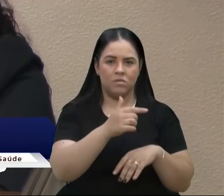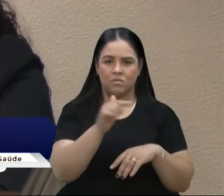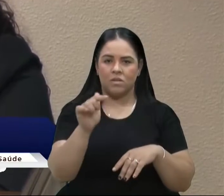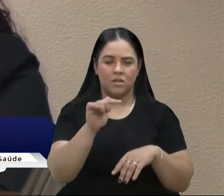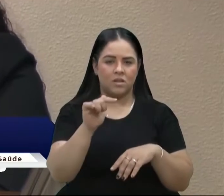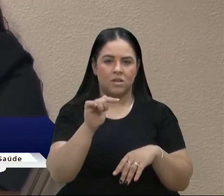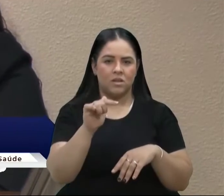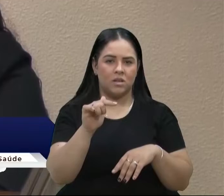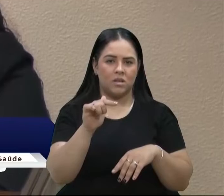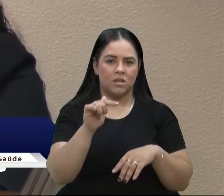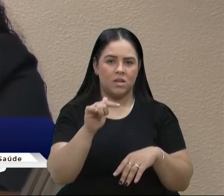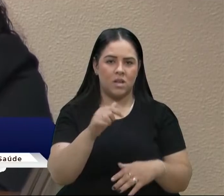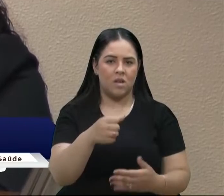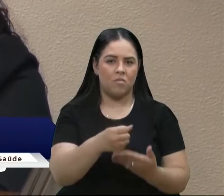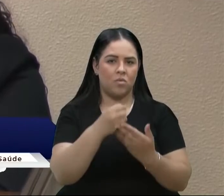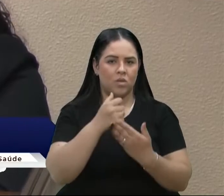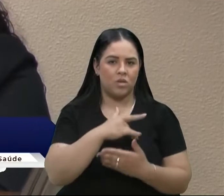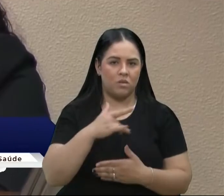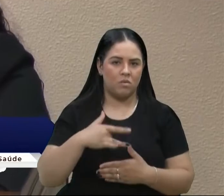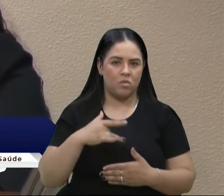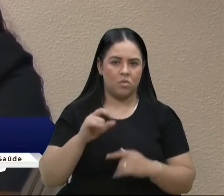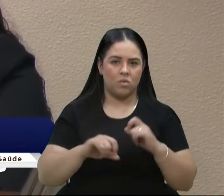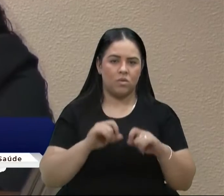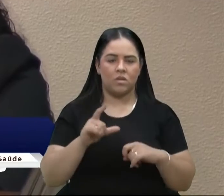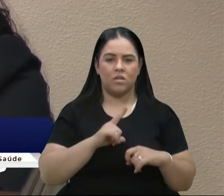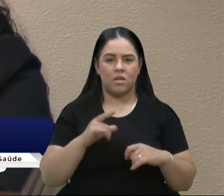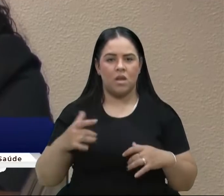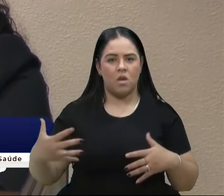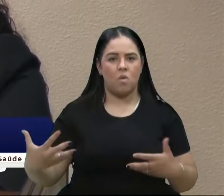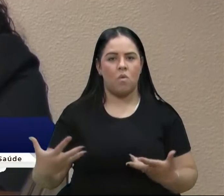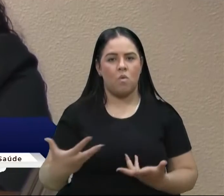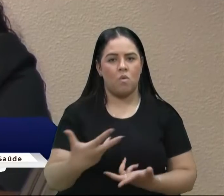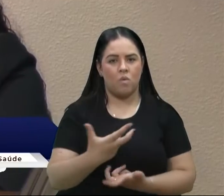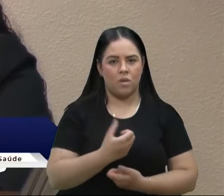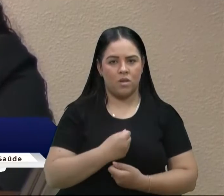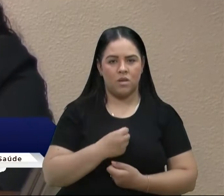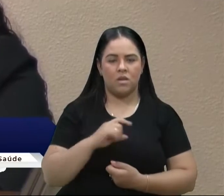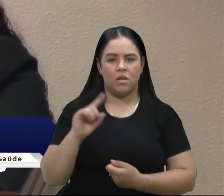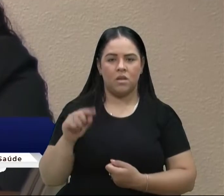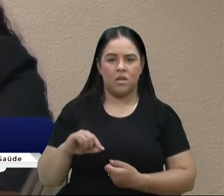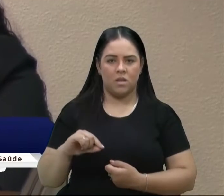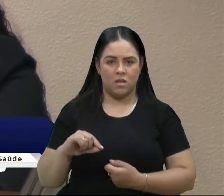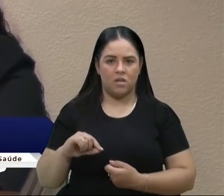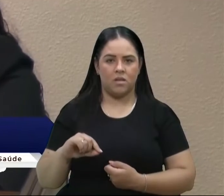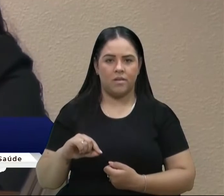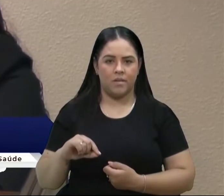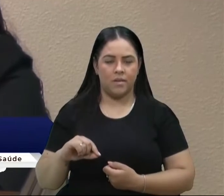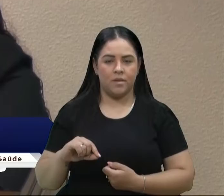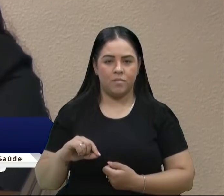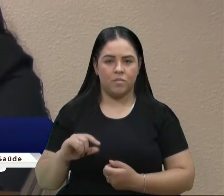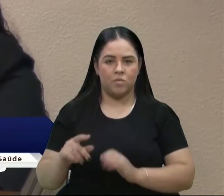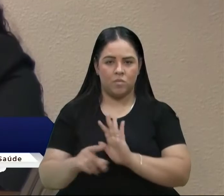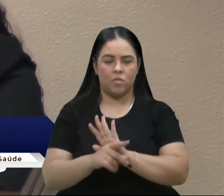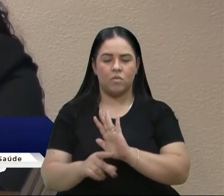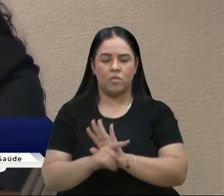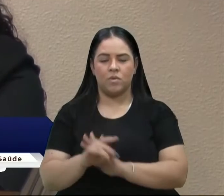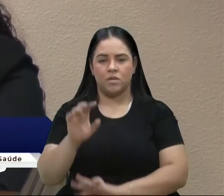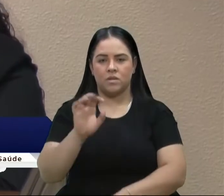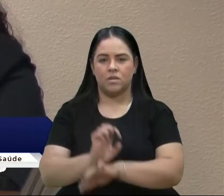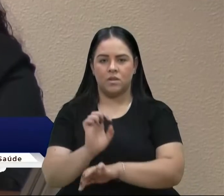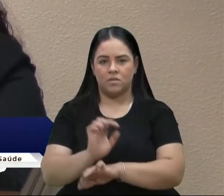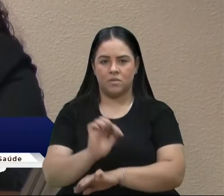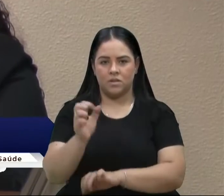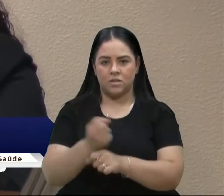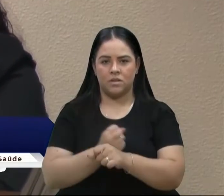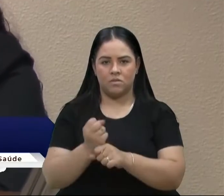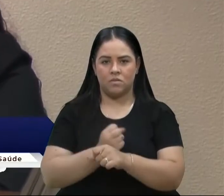em si um braço da saúde, com a questão do Te Acolhe, que é um programa que foi lançado pelo Estado esse ano, no qual